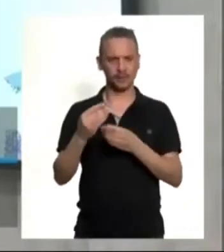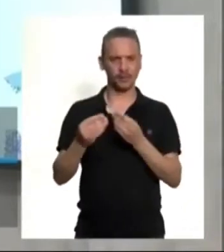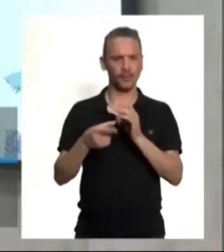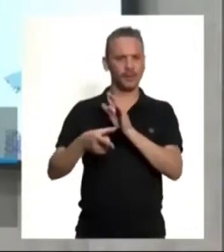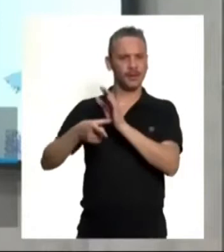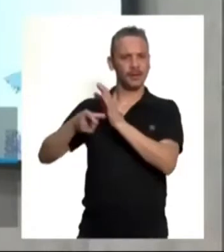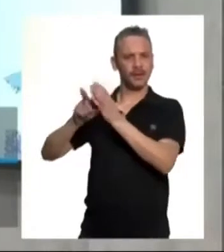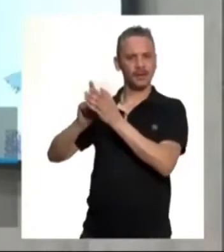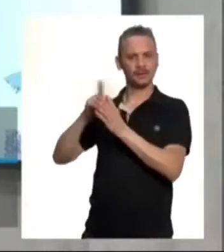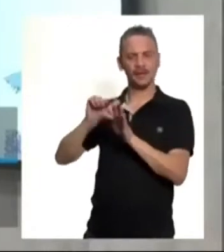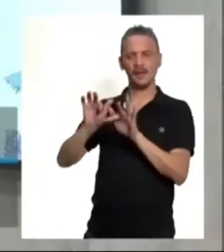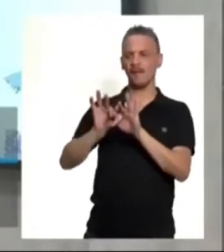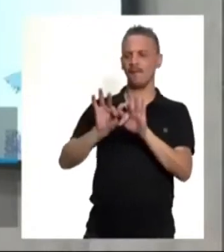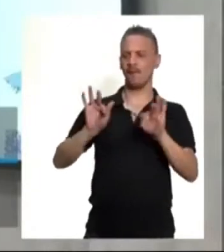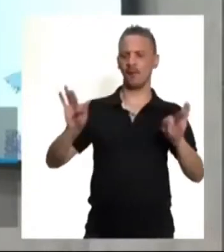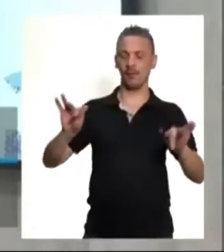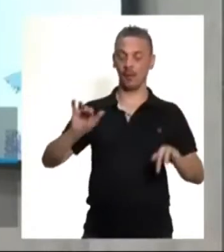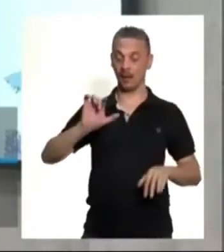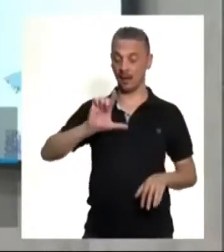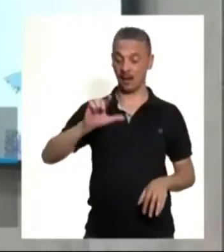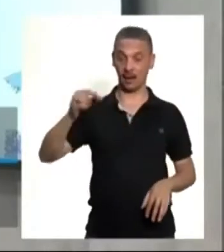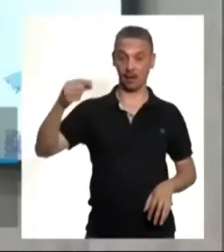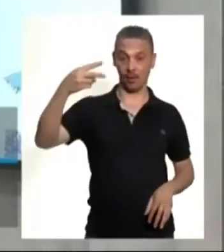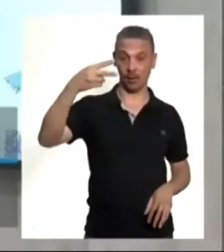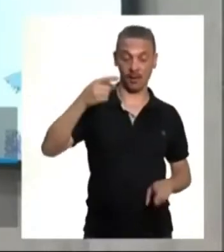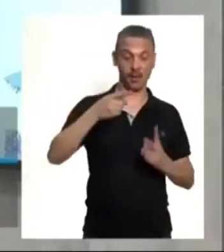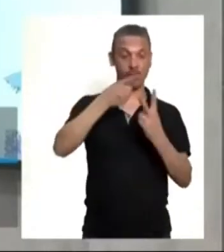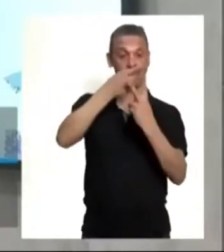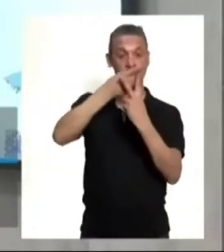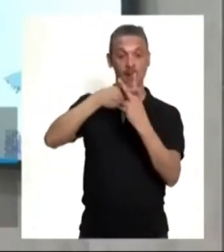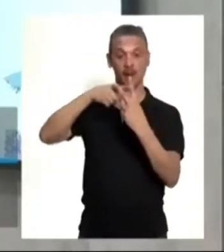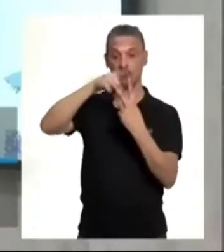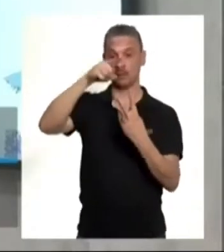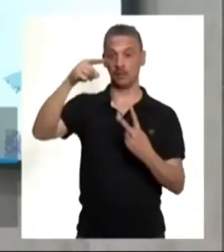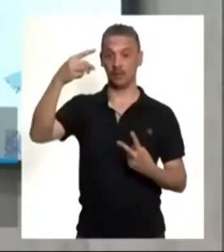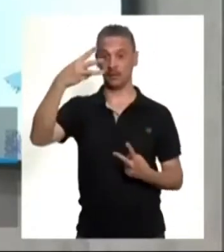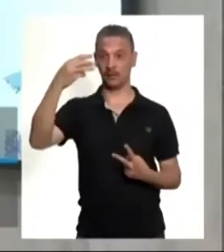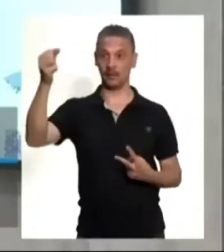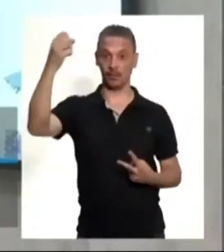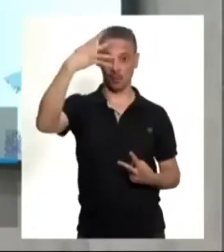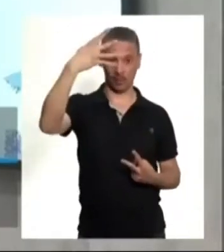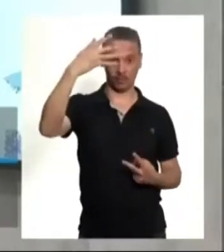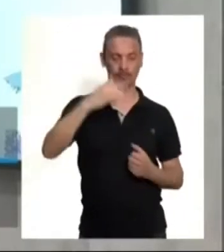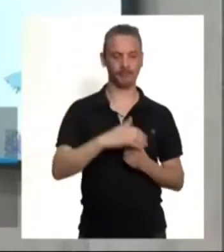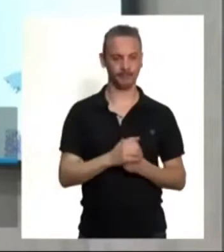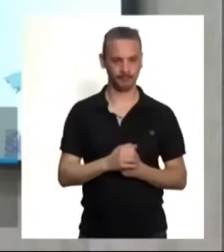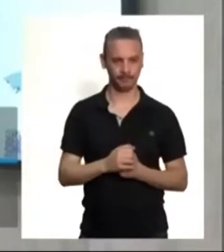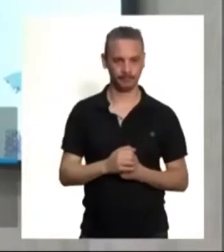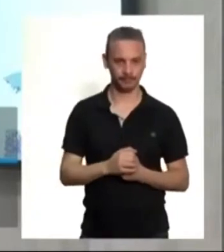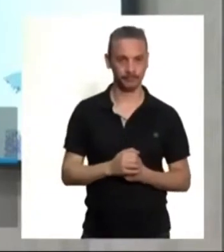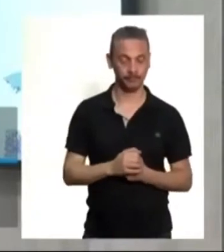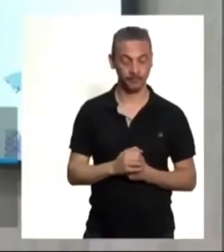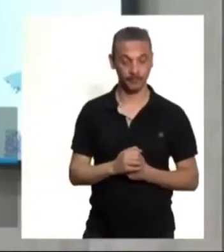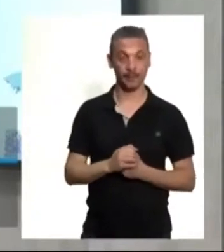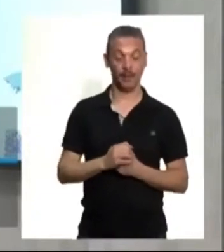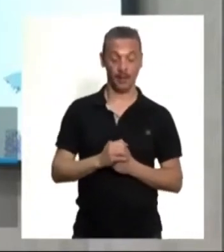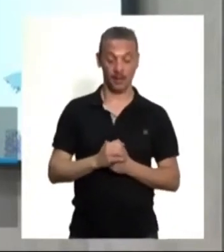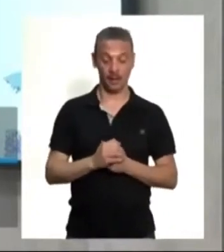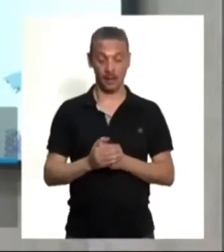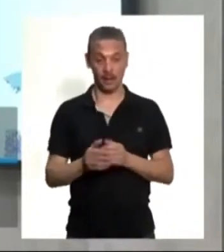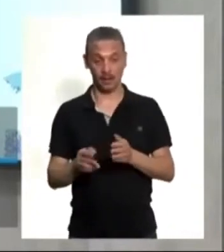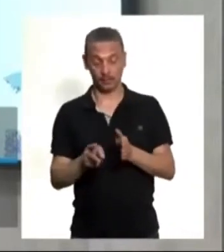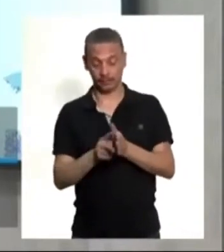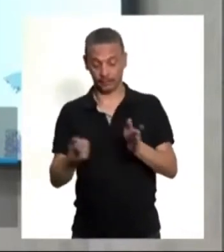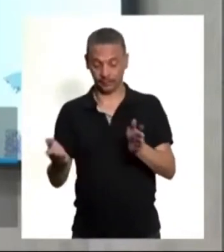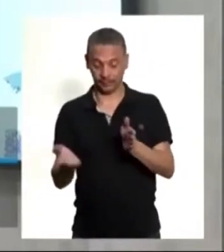formulinha, lembra? L quadrado, raiz de 3 sobre 4. Eu vou voltar, você anota aí. A área de um triângulo